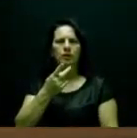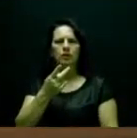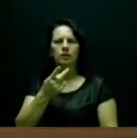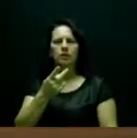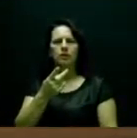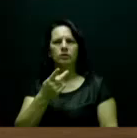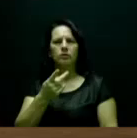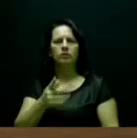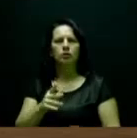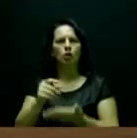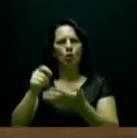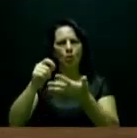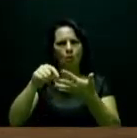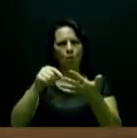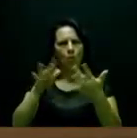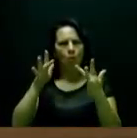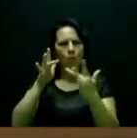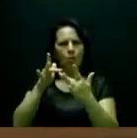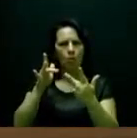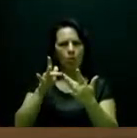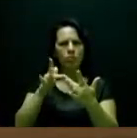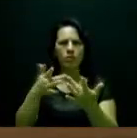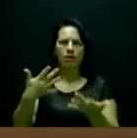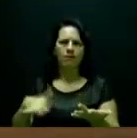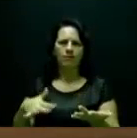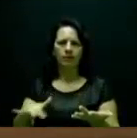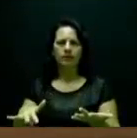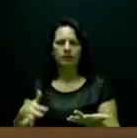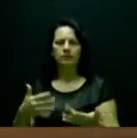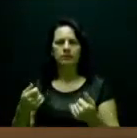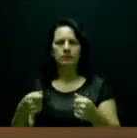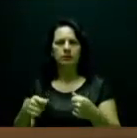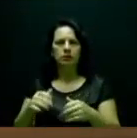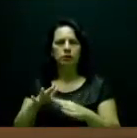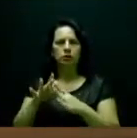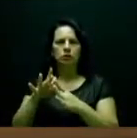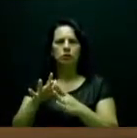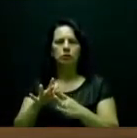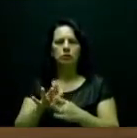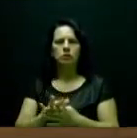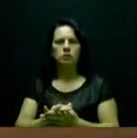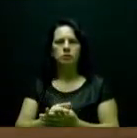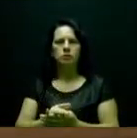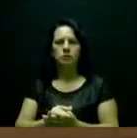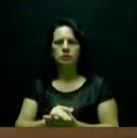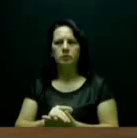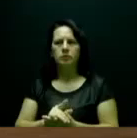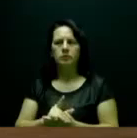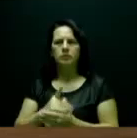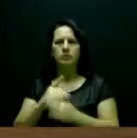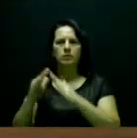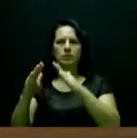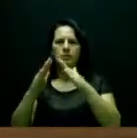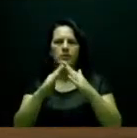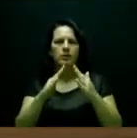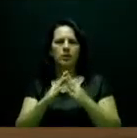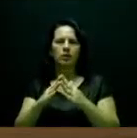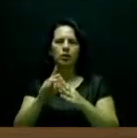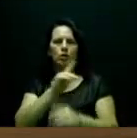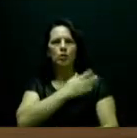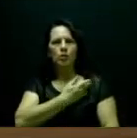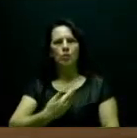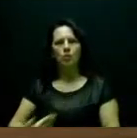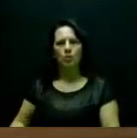tratado não é caro, não é? O que é combinado não é caro. Então foi falado lá que iriam se dar essas moradias e o